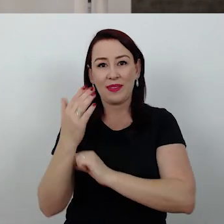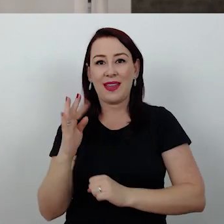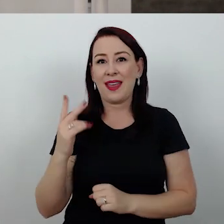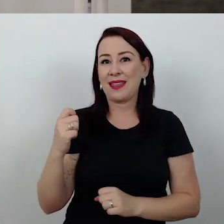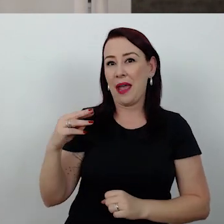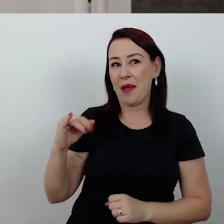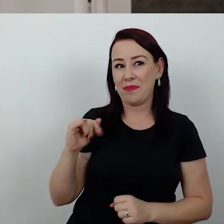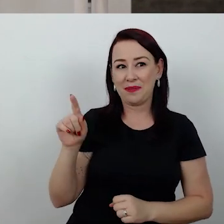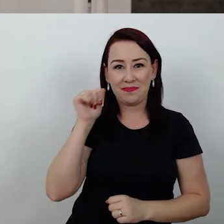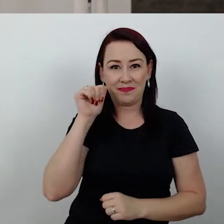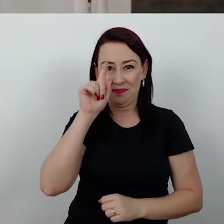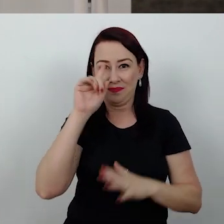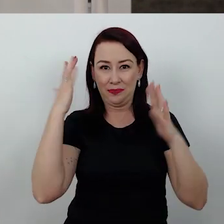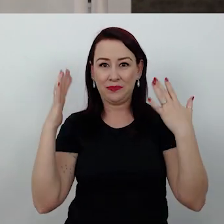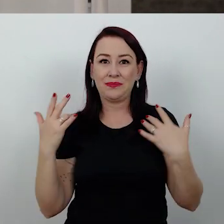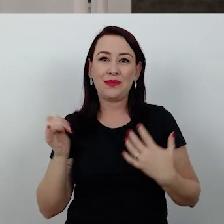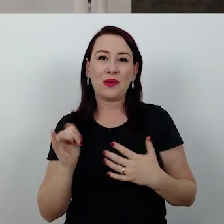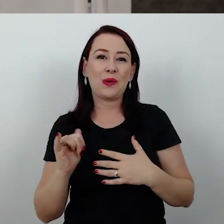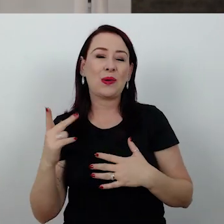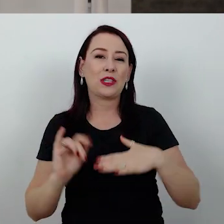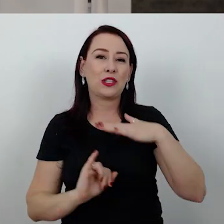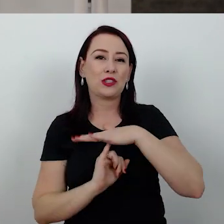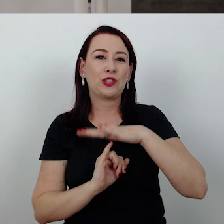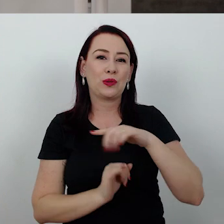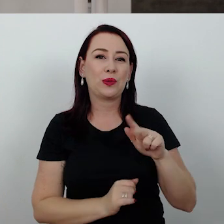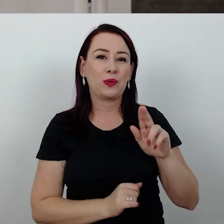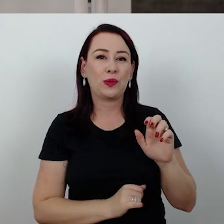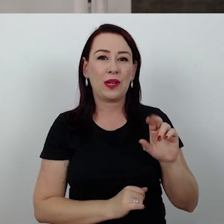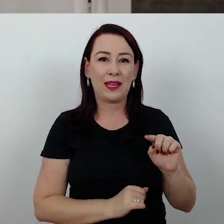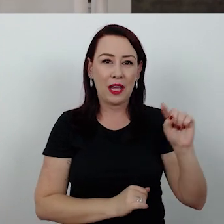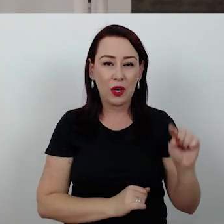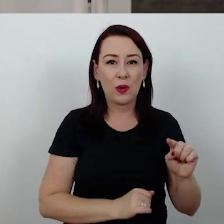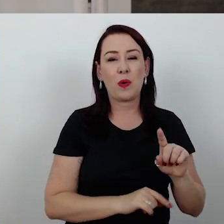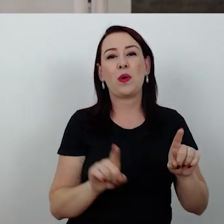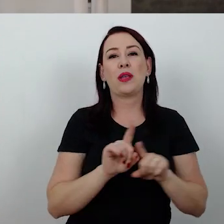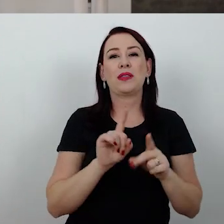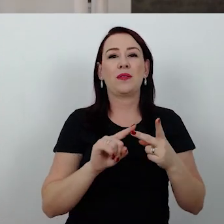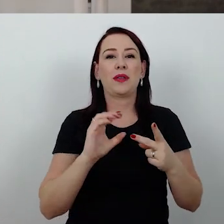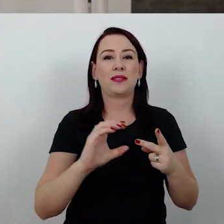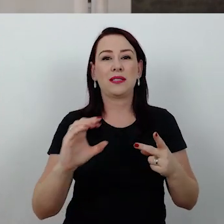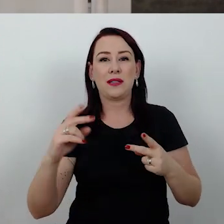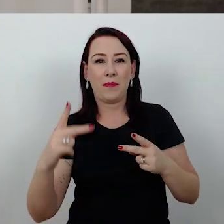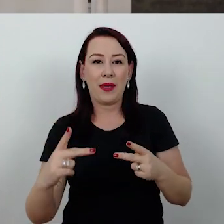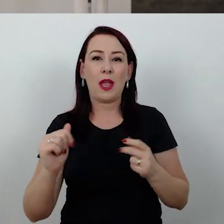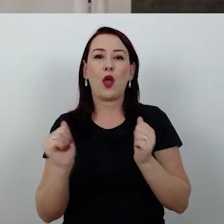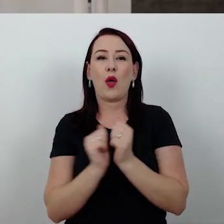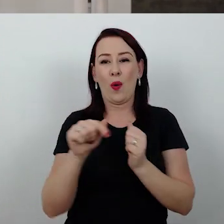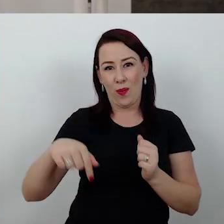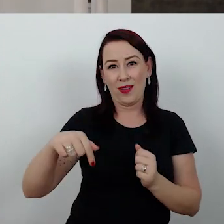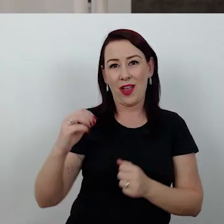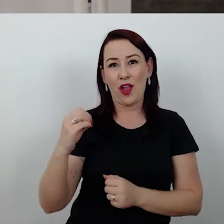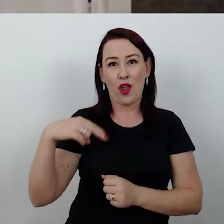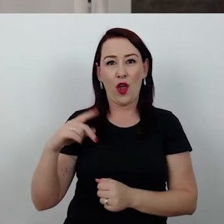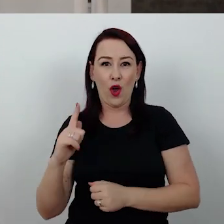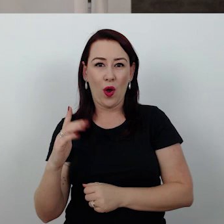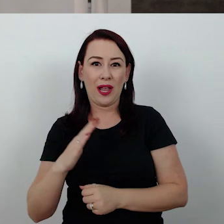né, a Tami contando essa experiência do Queiro, o próprio Circuito Cinematográfico de Periferia e a ONG